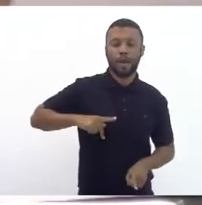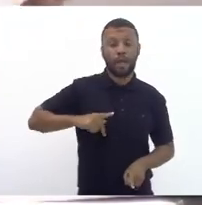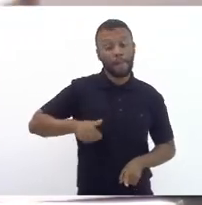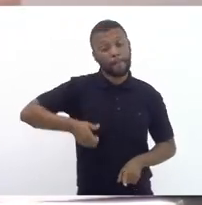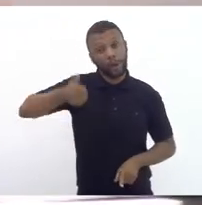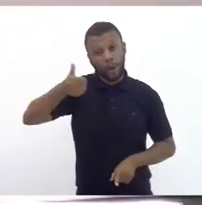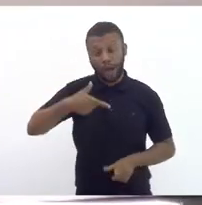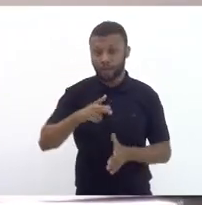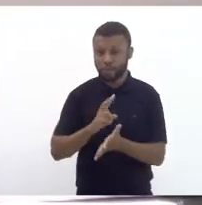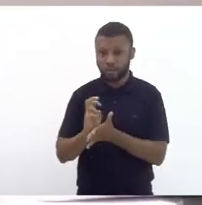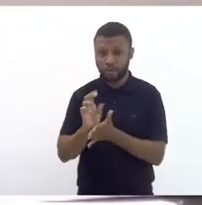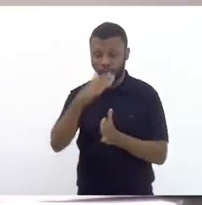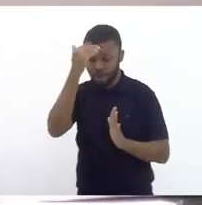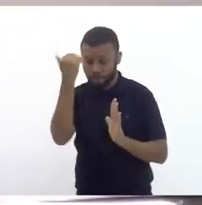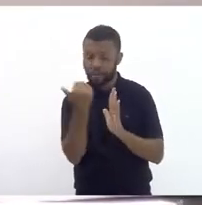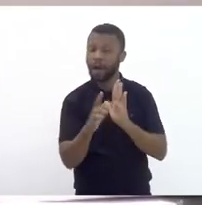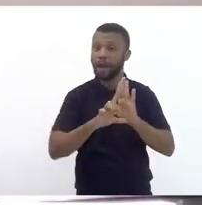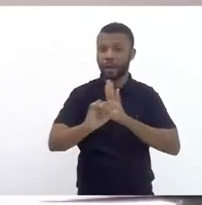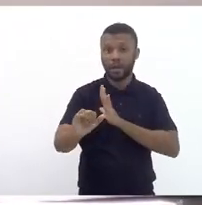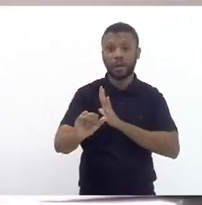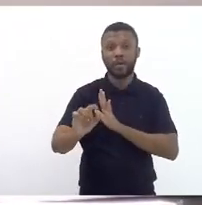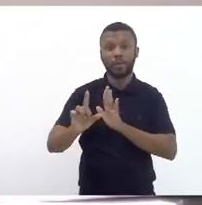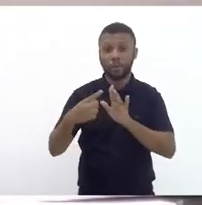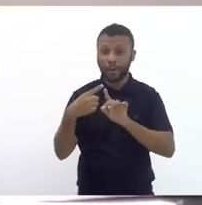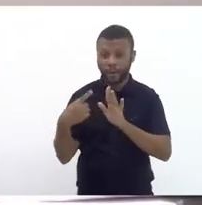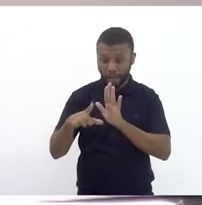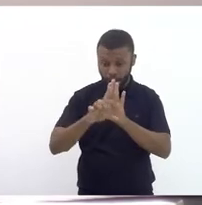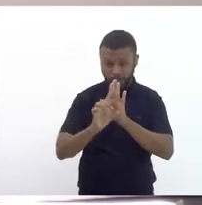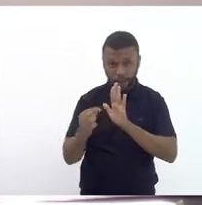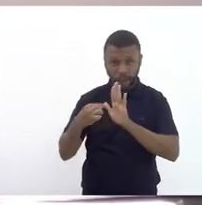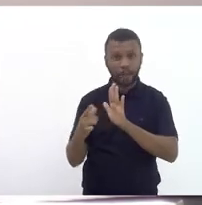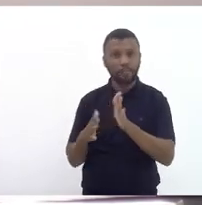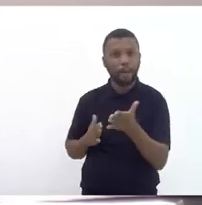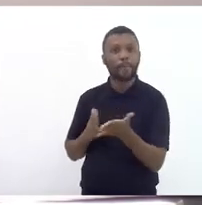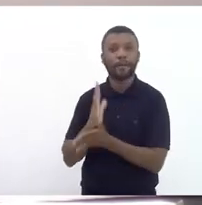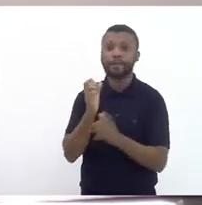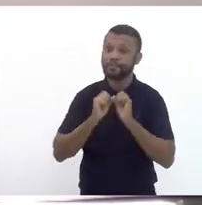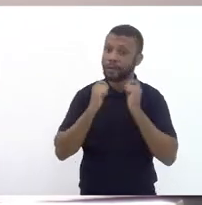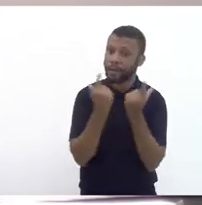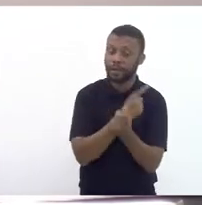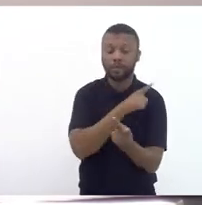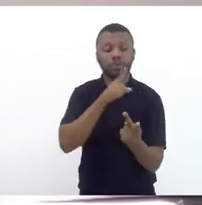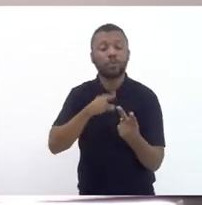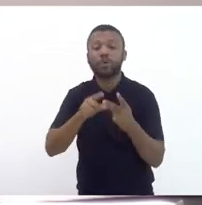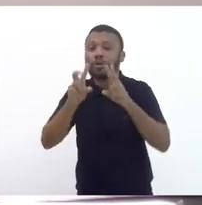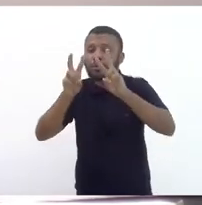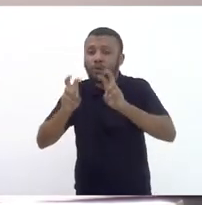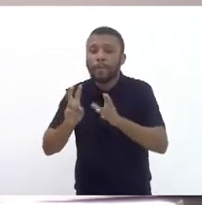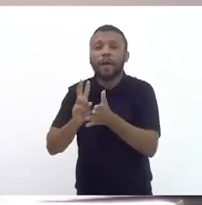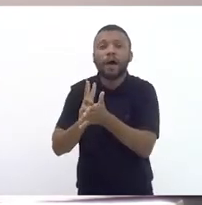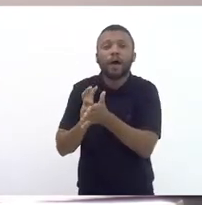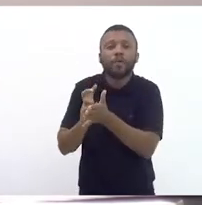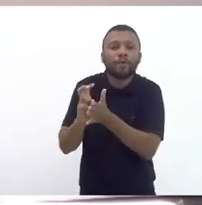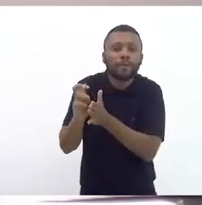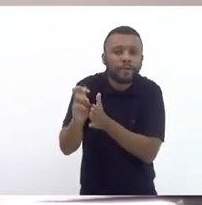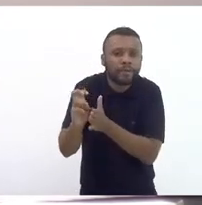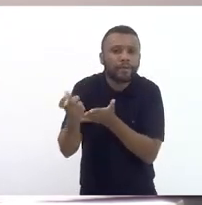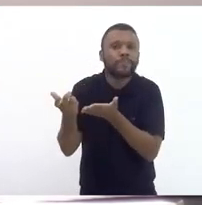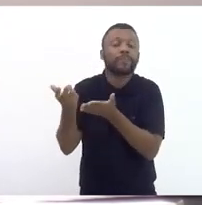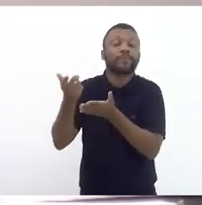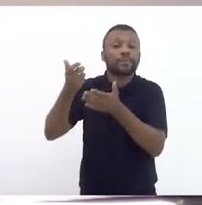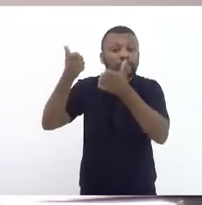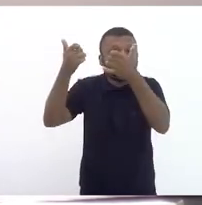lei, porque a lei foi aprovada por esse parlamento aqui. Isso é uma. A segunda, em relação à questão da Supervia, que aí que fique